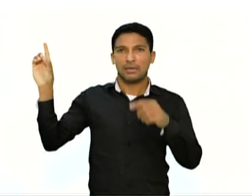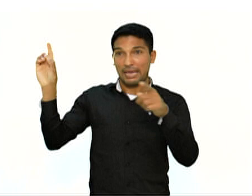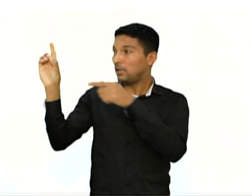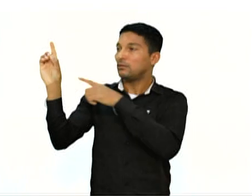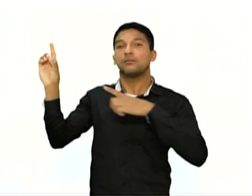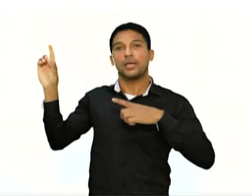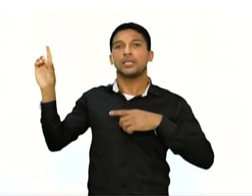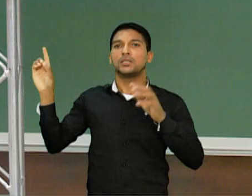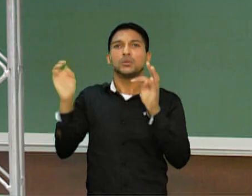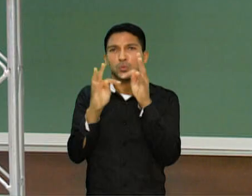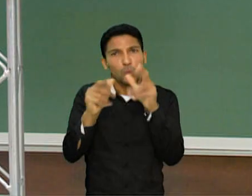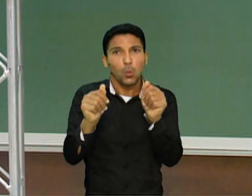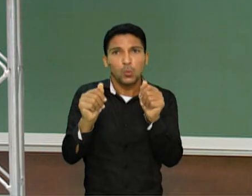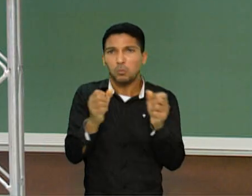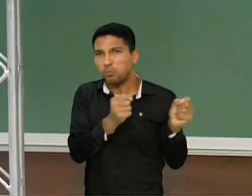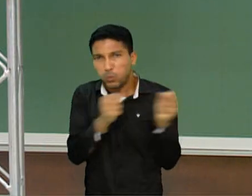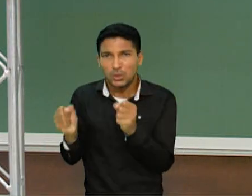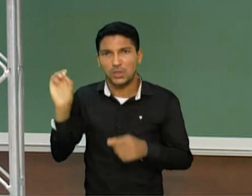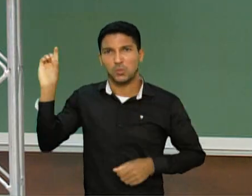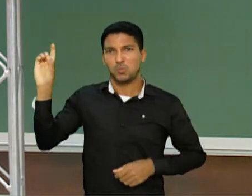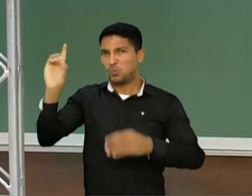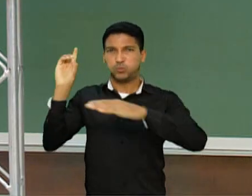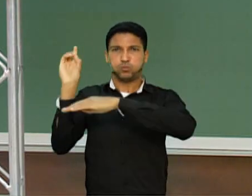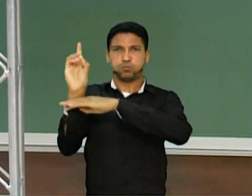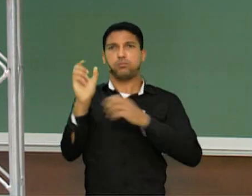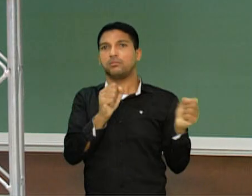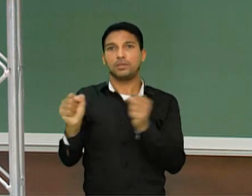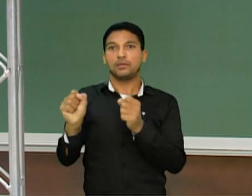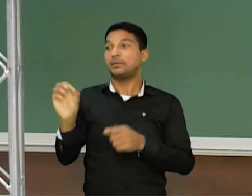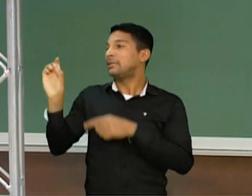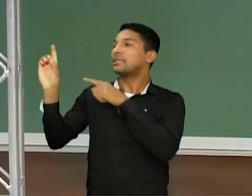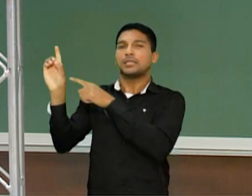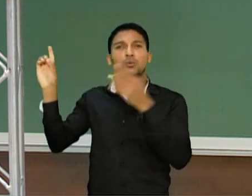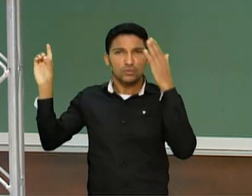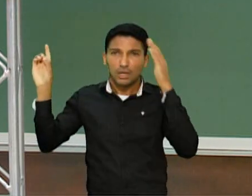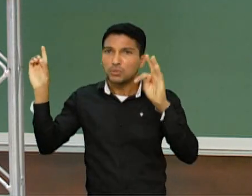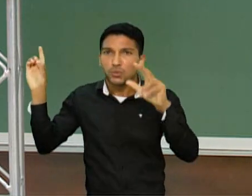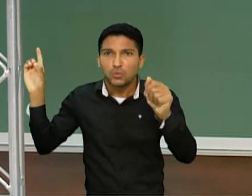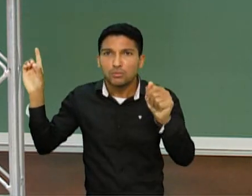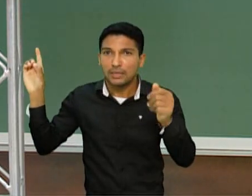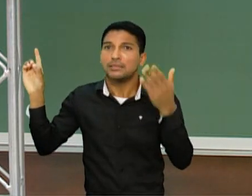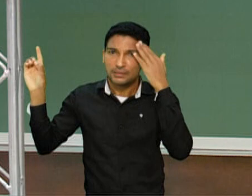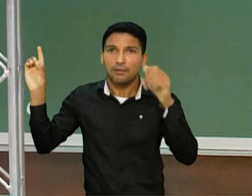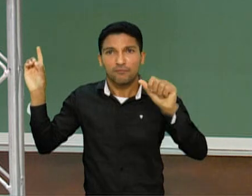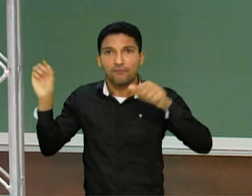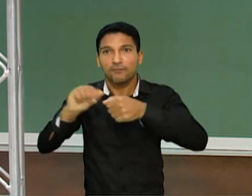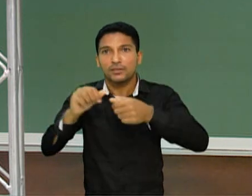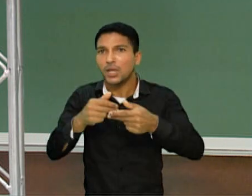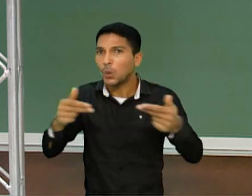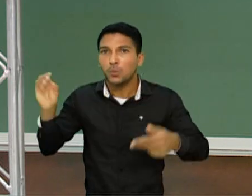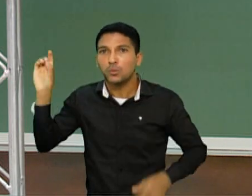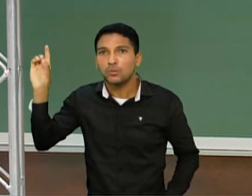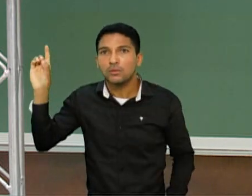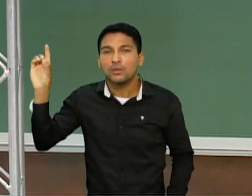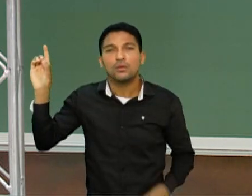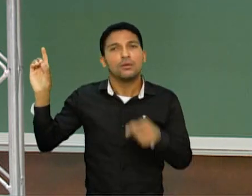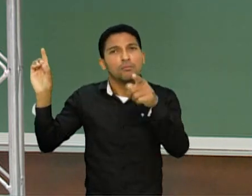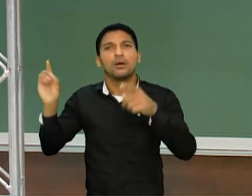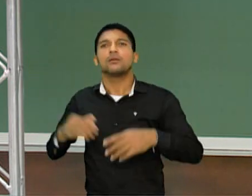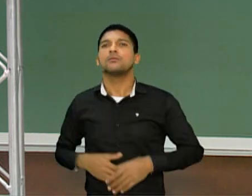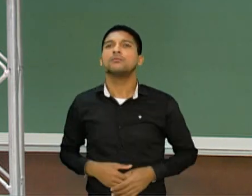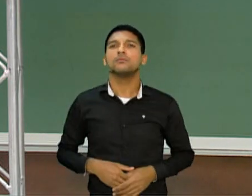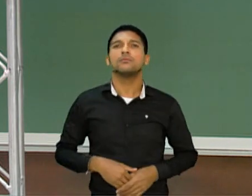poder, ele pode fazer o que ele quiser. Se ele sabe de tudo, ele sabe exatamente o que eu vou fazer daqui a pouco. Agora imagina se Deus,